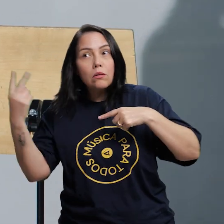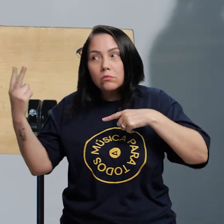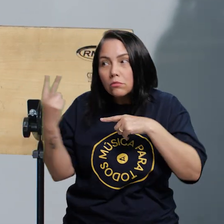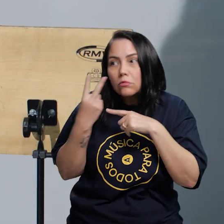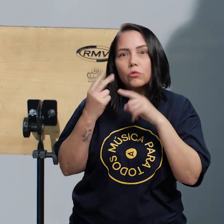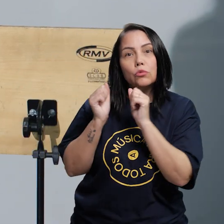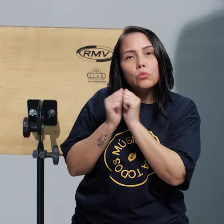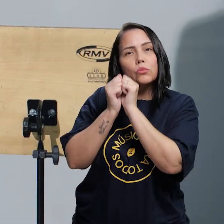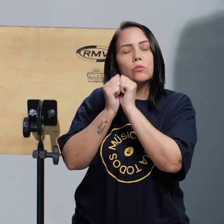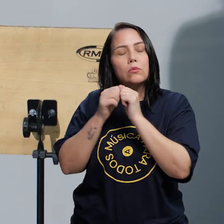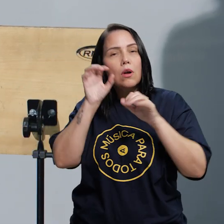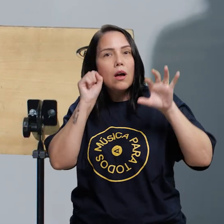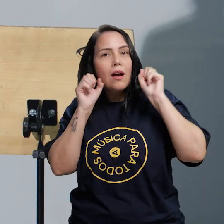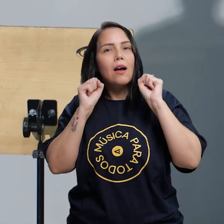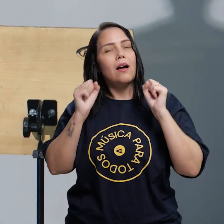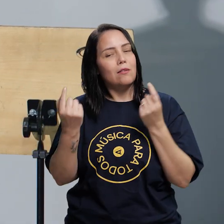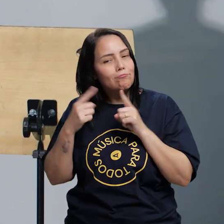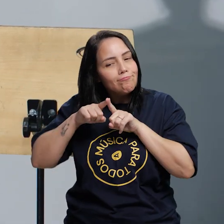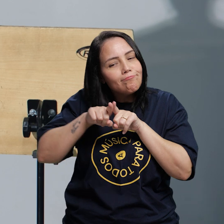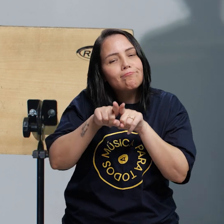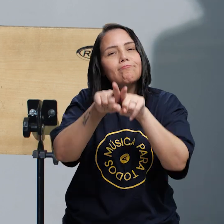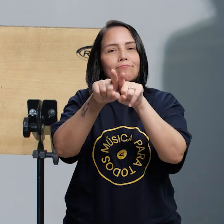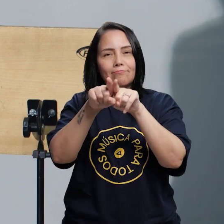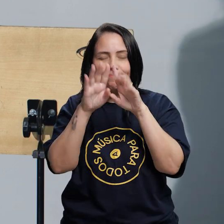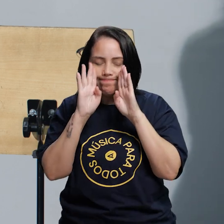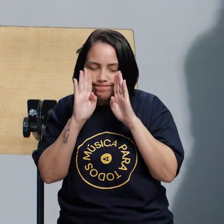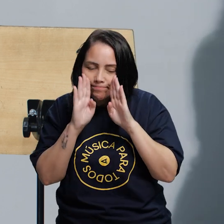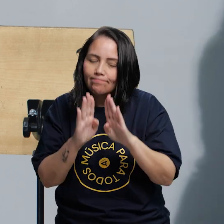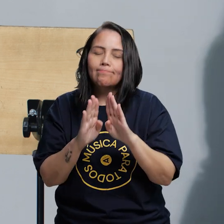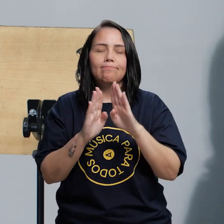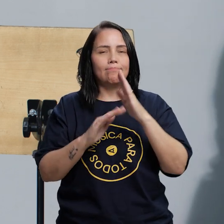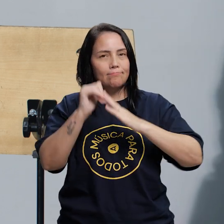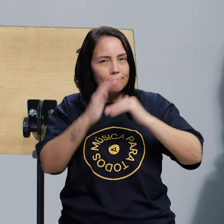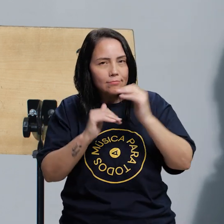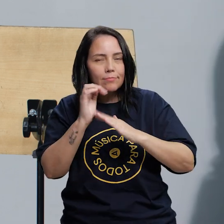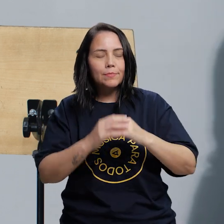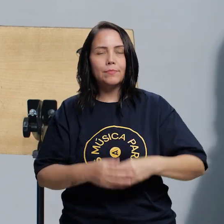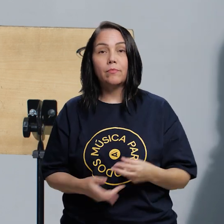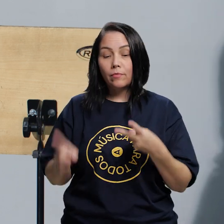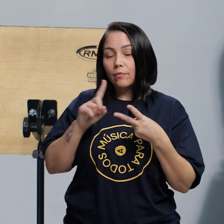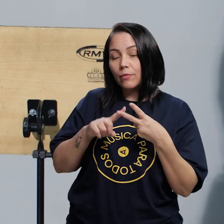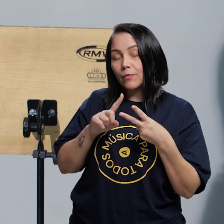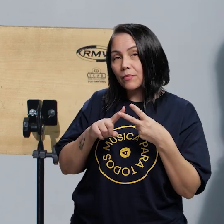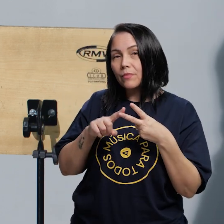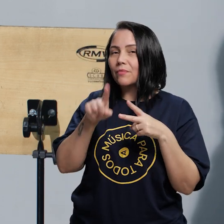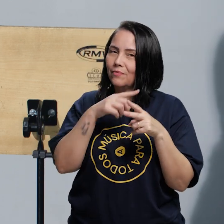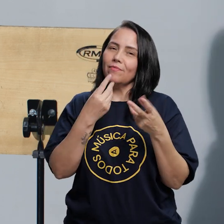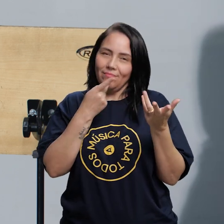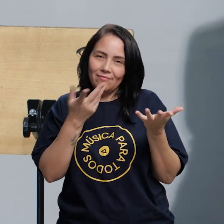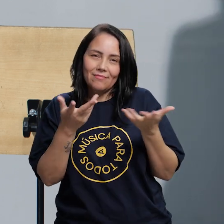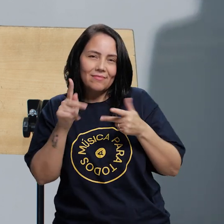junto com ele, né? Então, é um trabalho de concentração, exercício. E a segunda, como eu disse, uma peça mais popular,